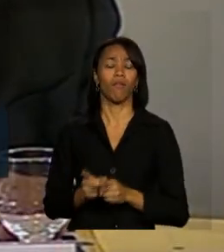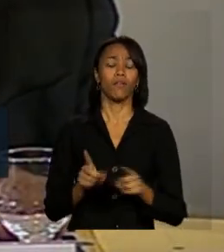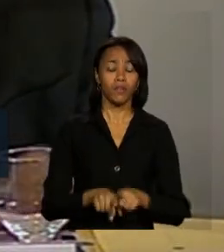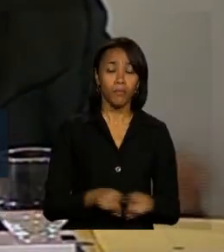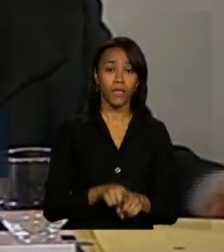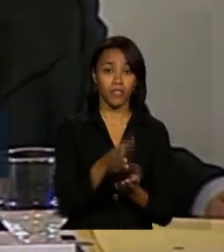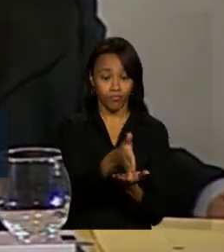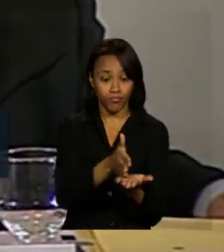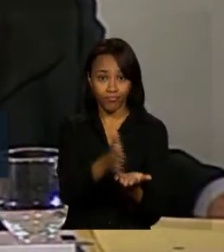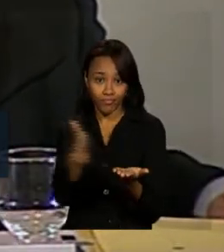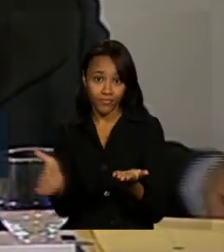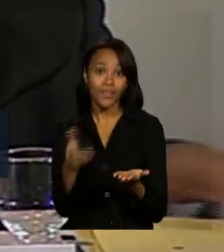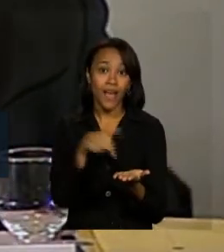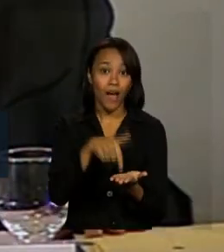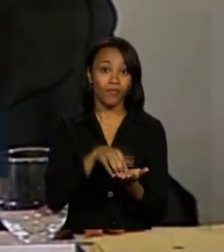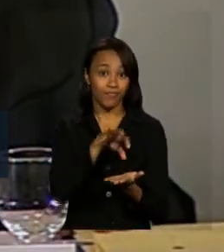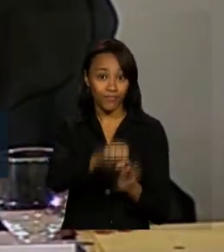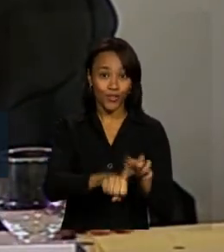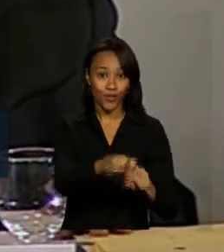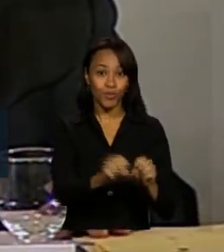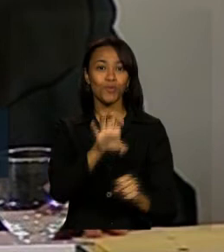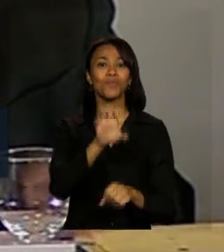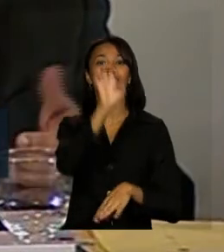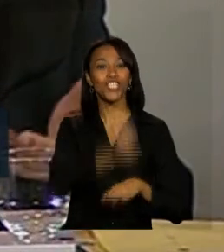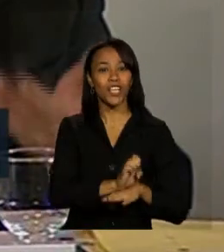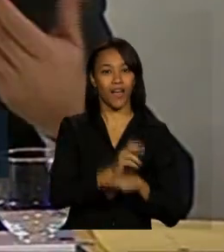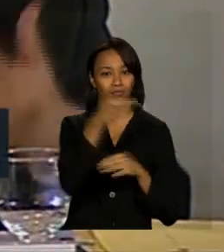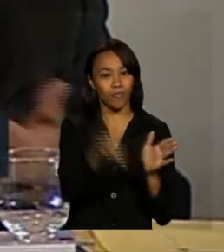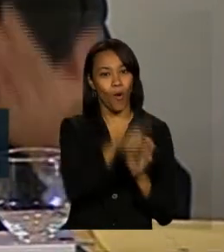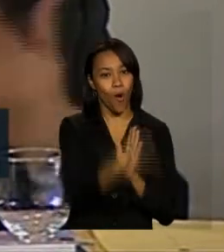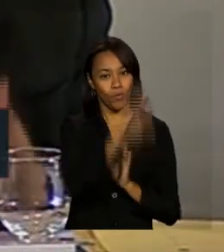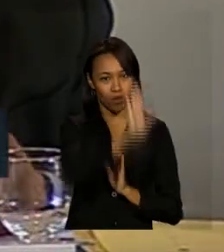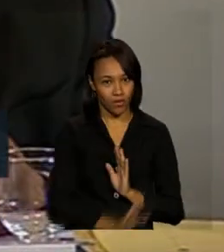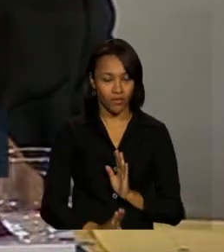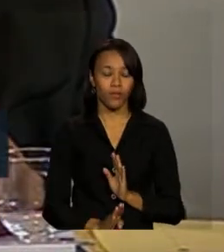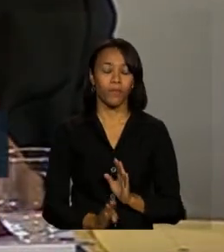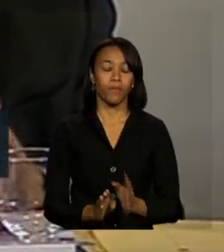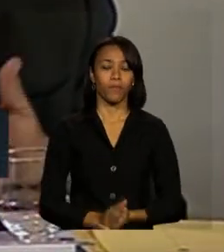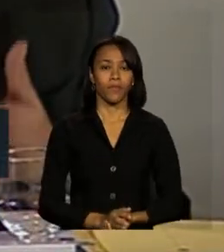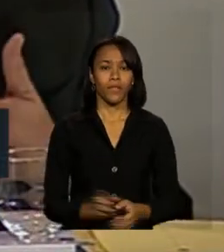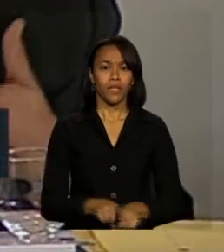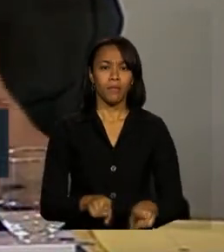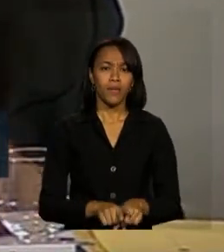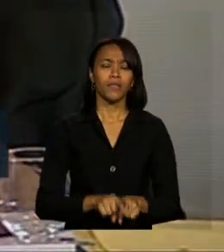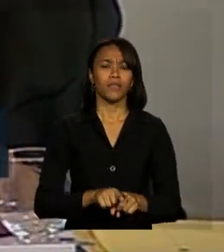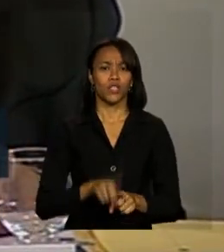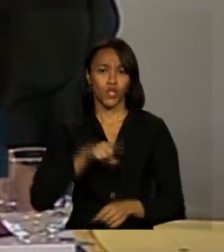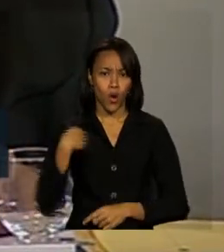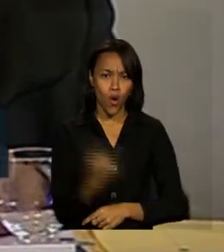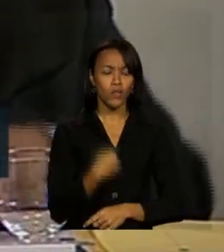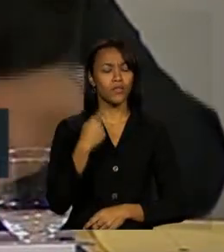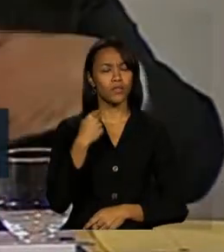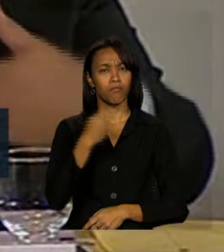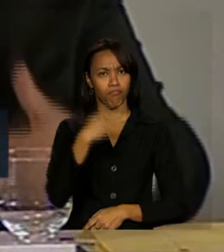fronteiras que deram os atuais estados nacionais. E eles nos levaram a refletir, nós, os